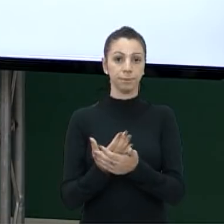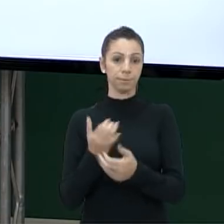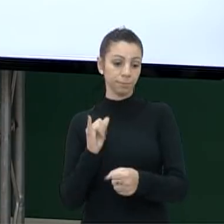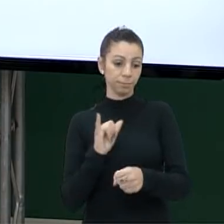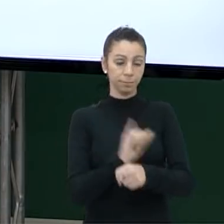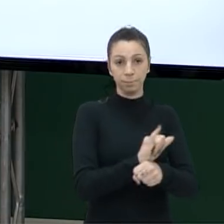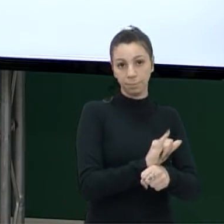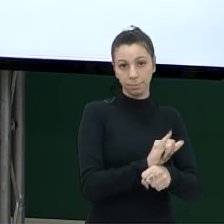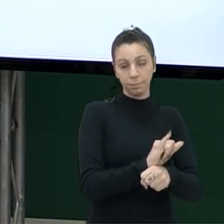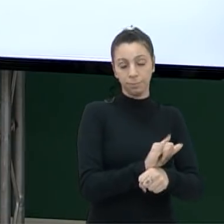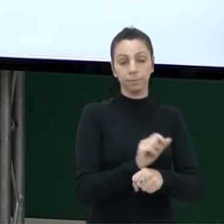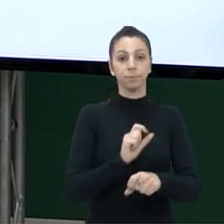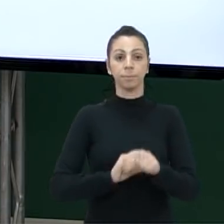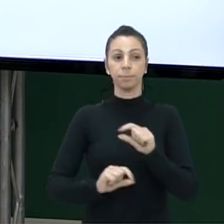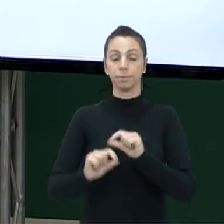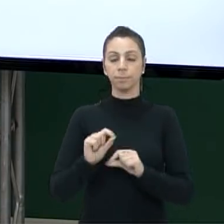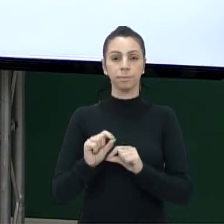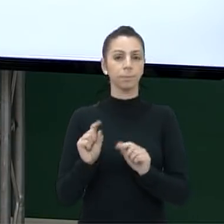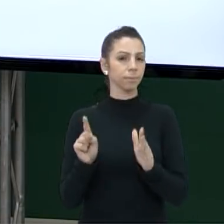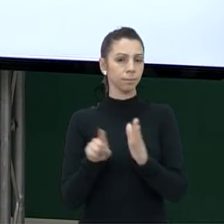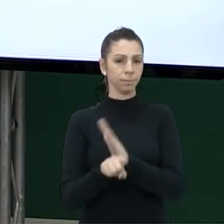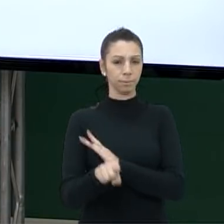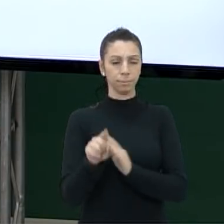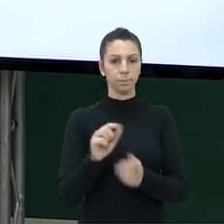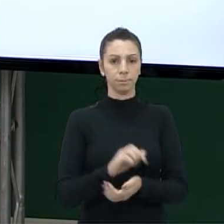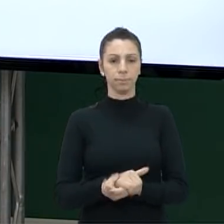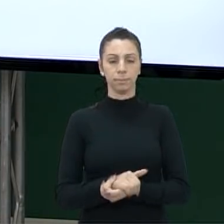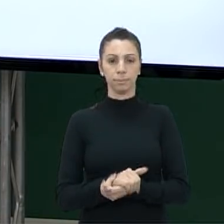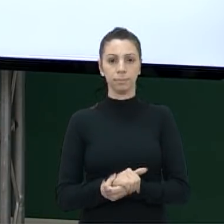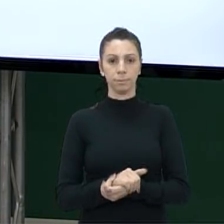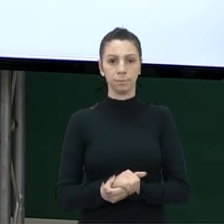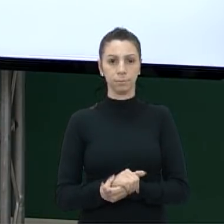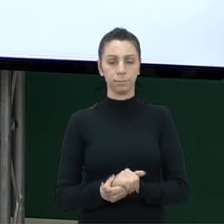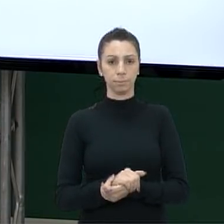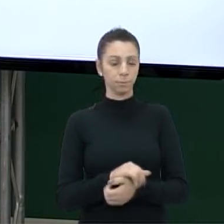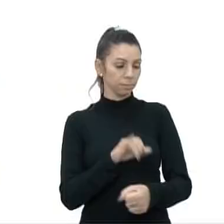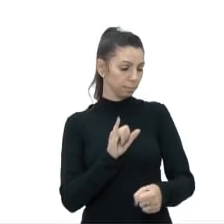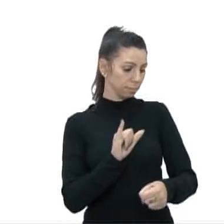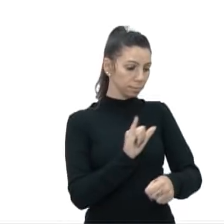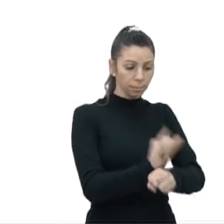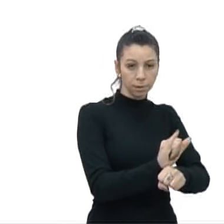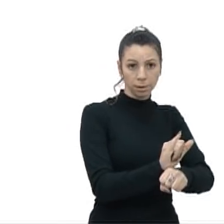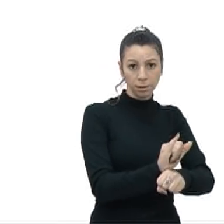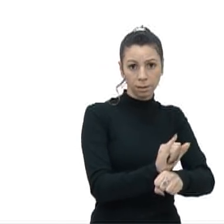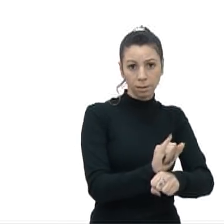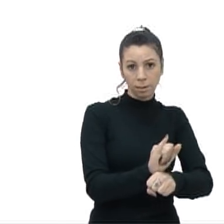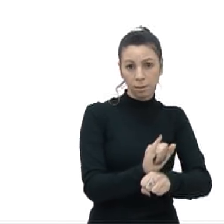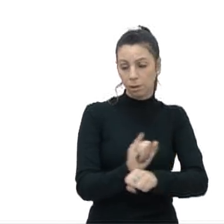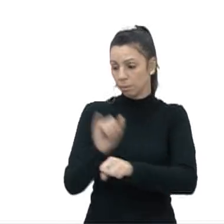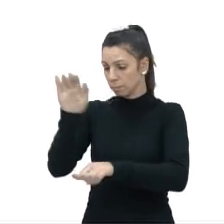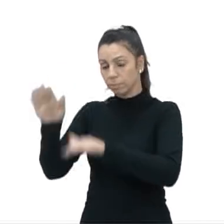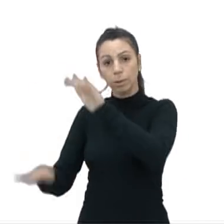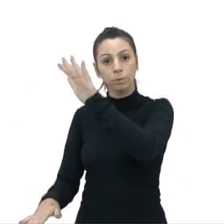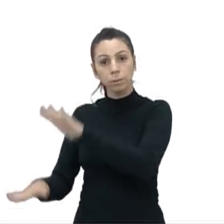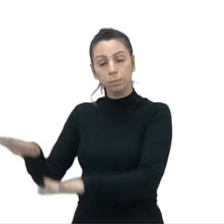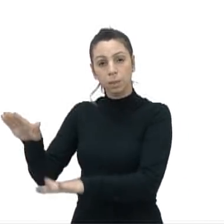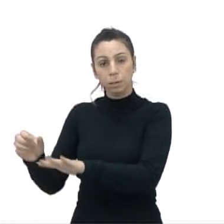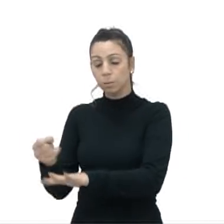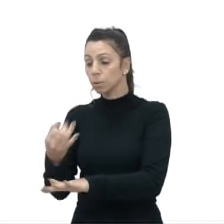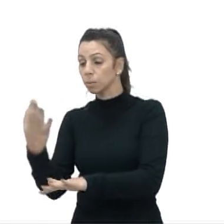e eu tinha deixado com vocês uma perguntinha, né? Qual o elo entre o princípio da inércia e a quantidade de movimento?